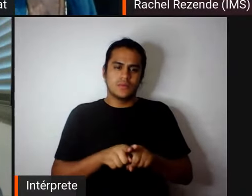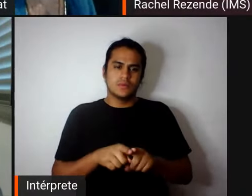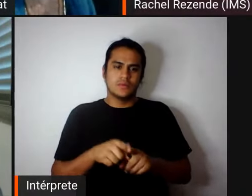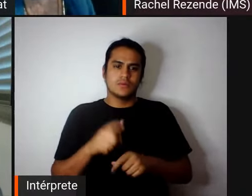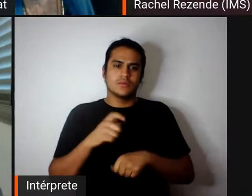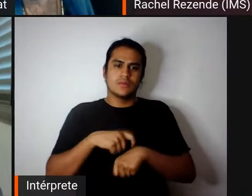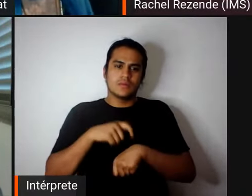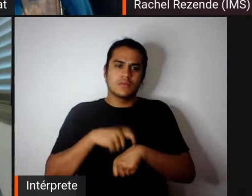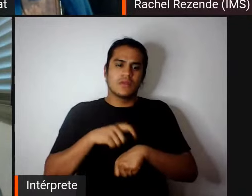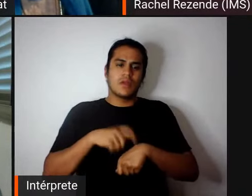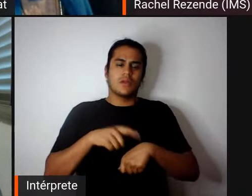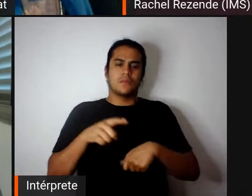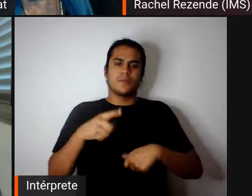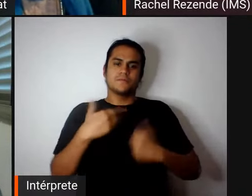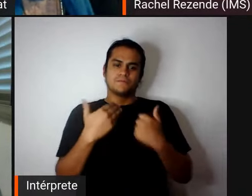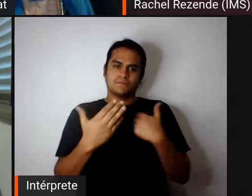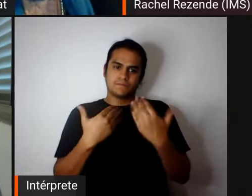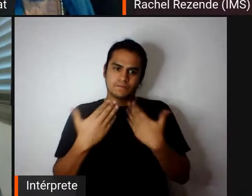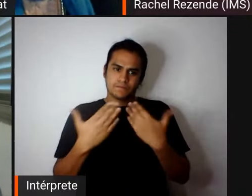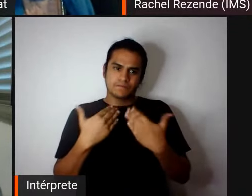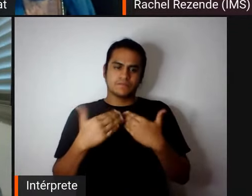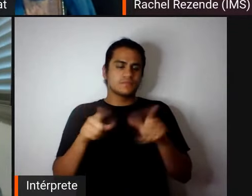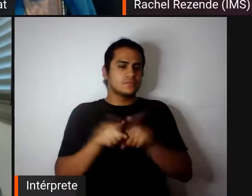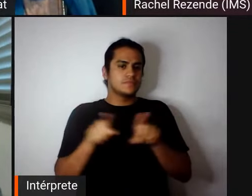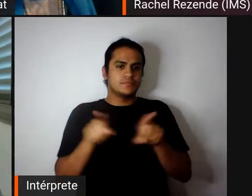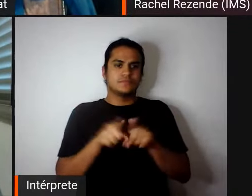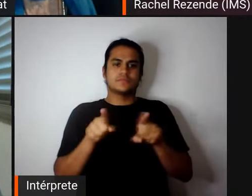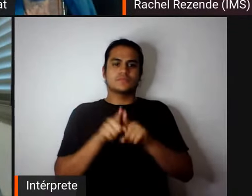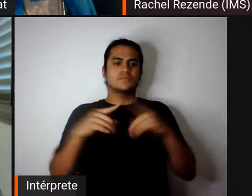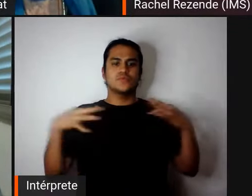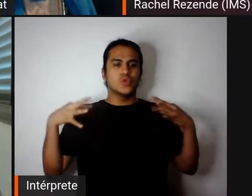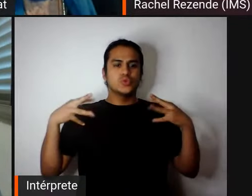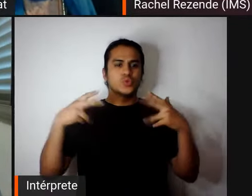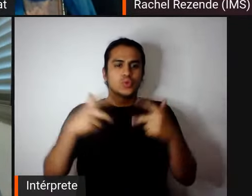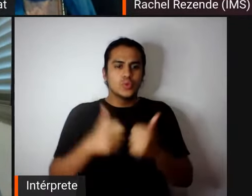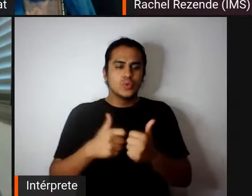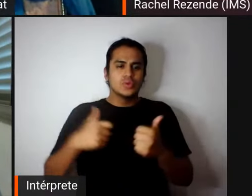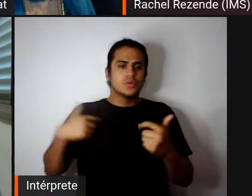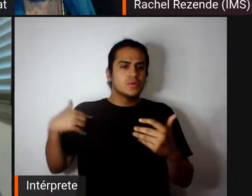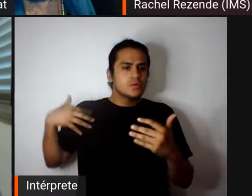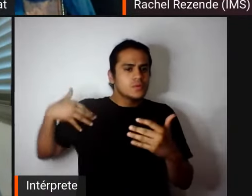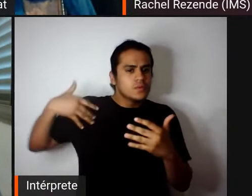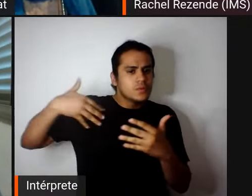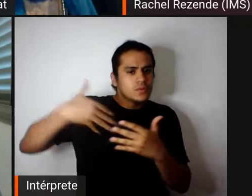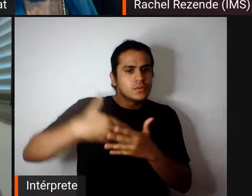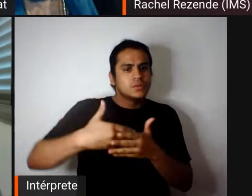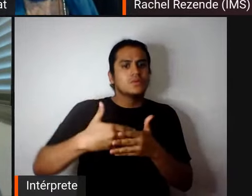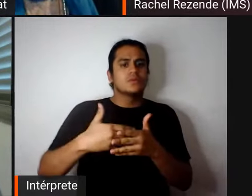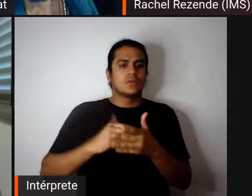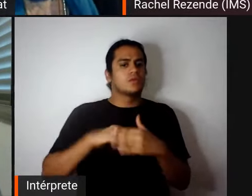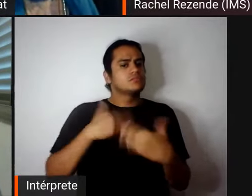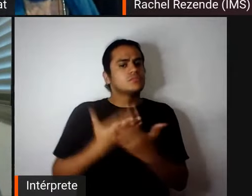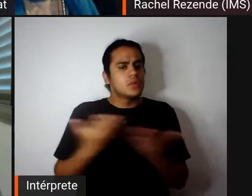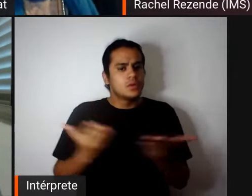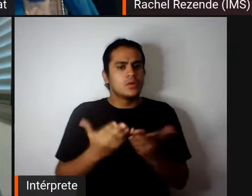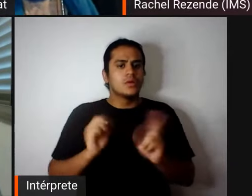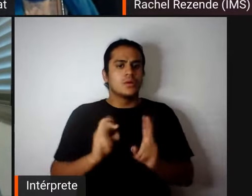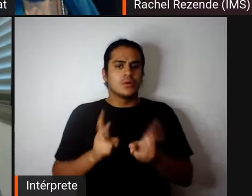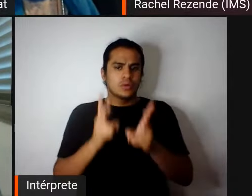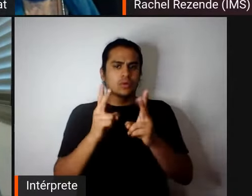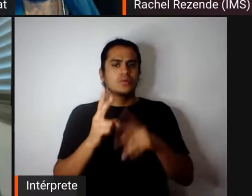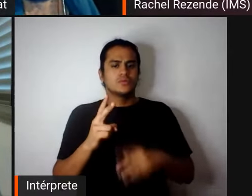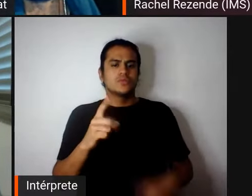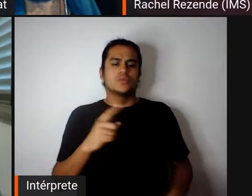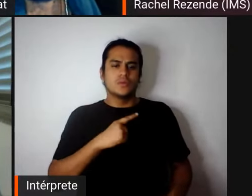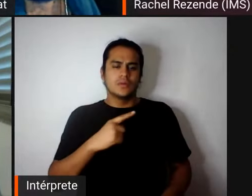e principalmente, né, por tudo que você está tocando, né, quer dizer, tocando essências